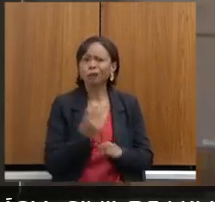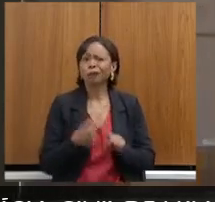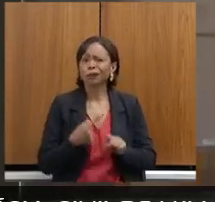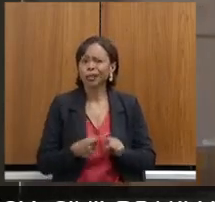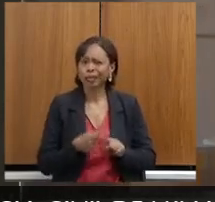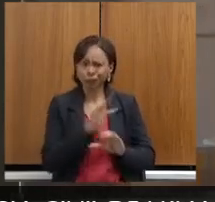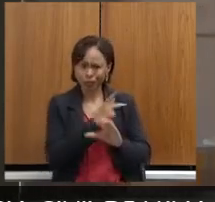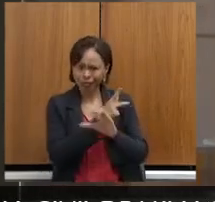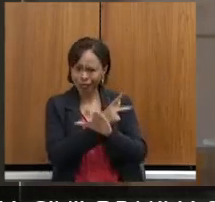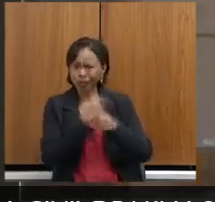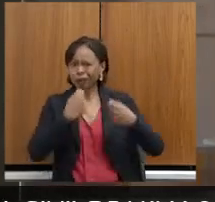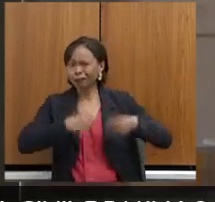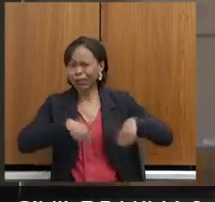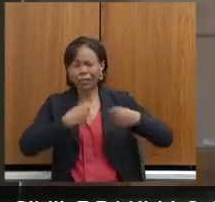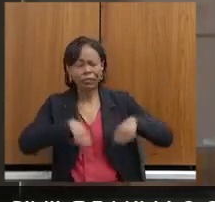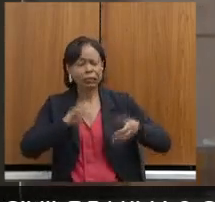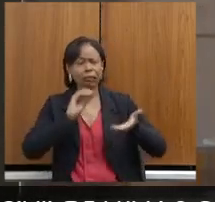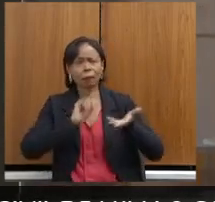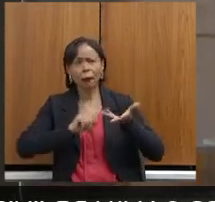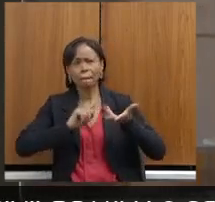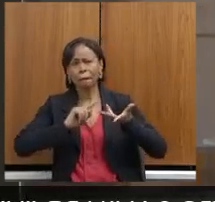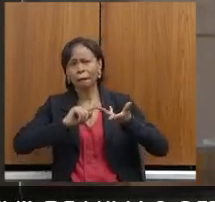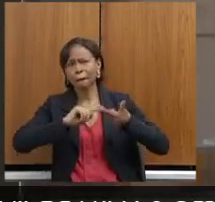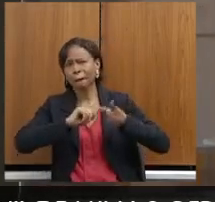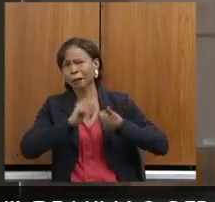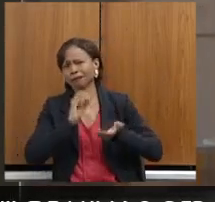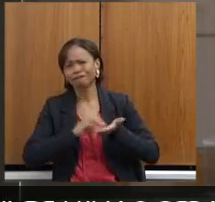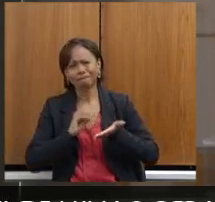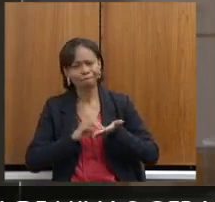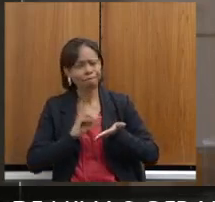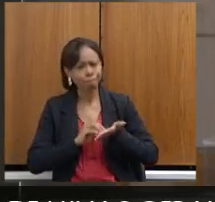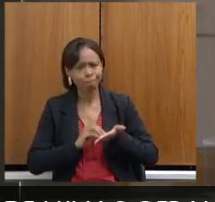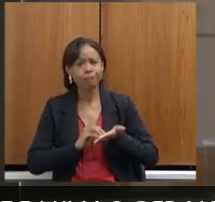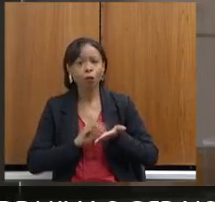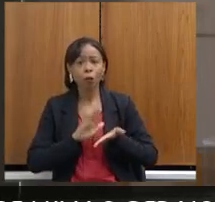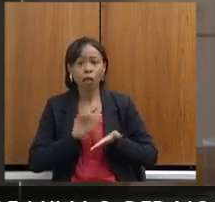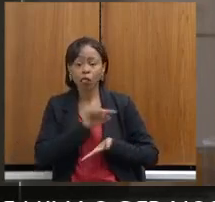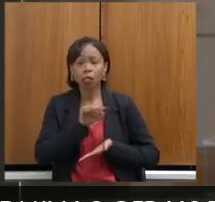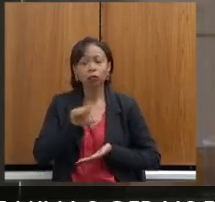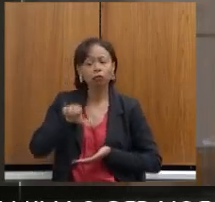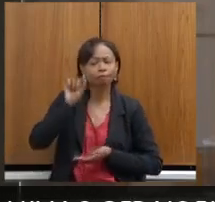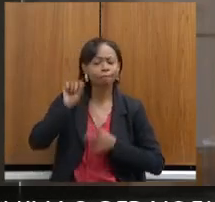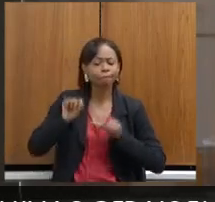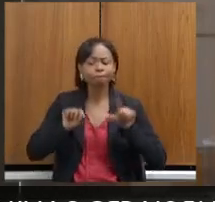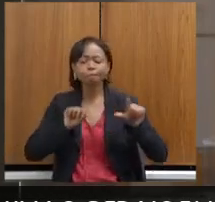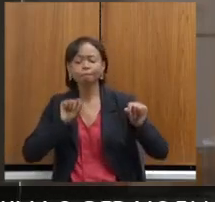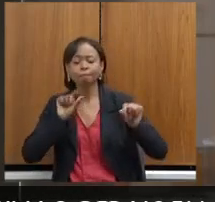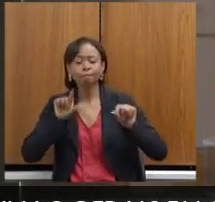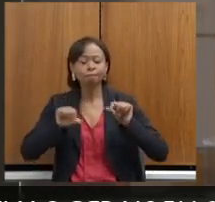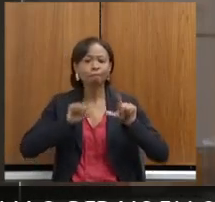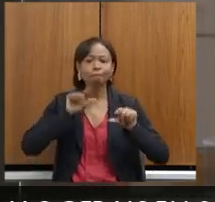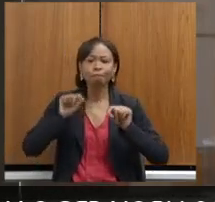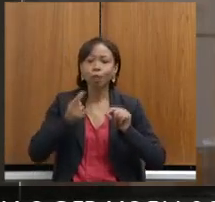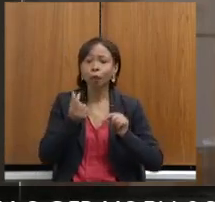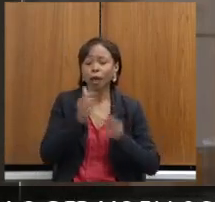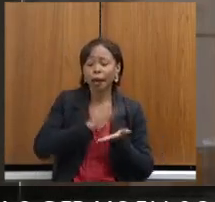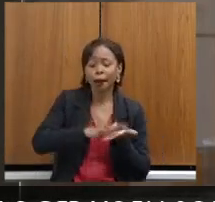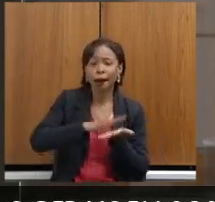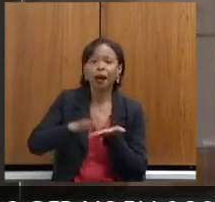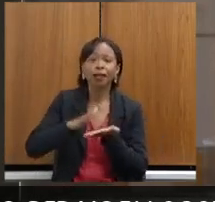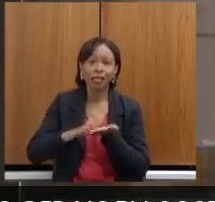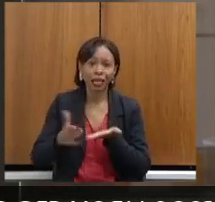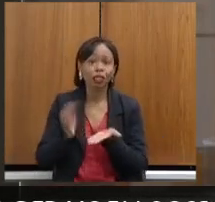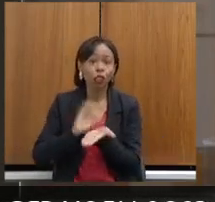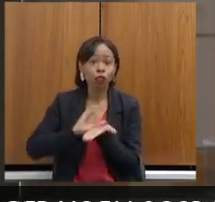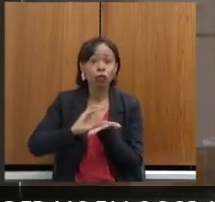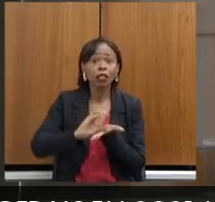tudo né mas tem feita escolhas muito inteligentes principalmente em questão no investimento é do